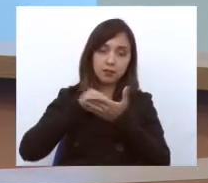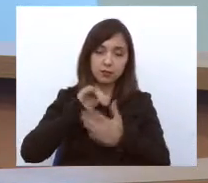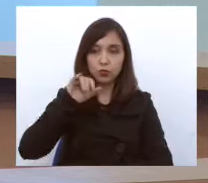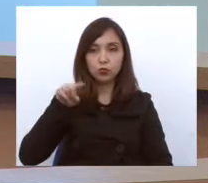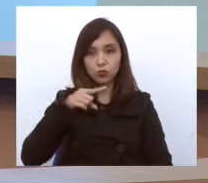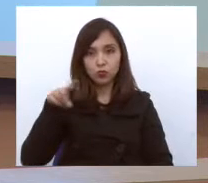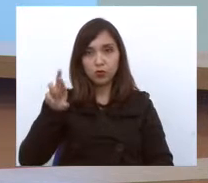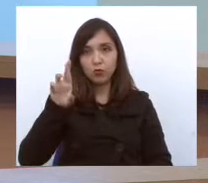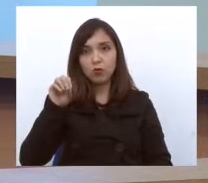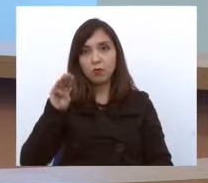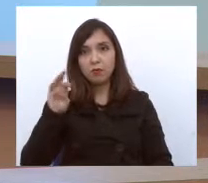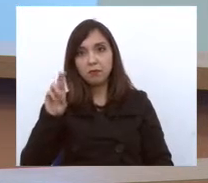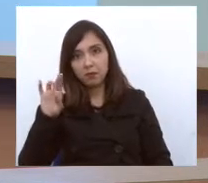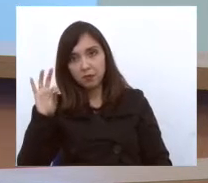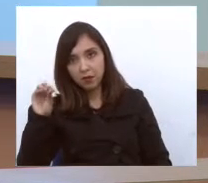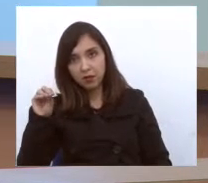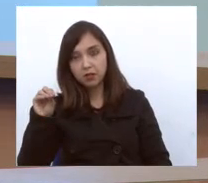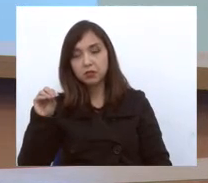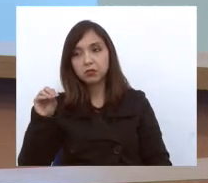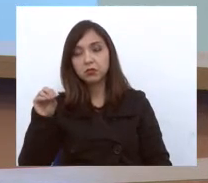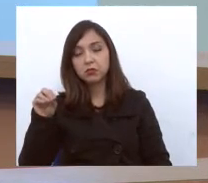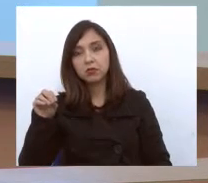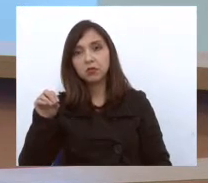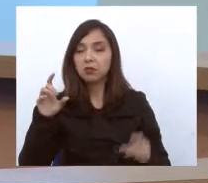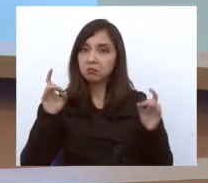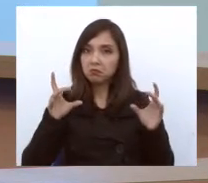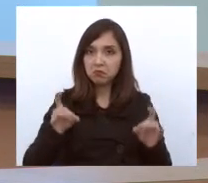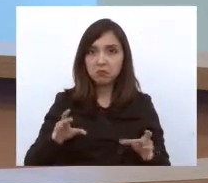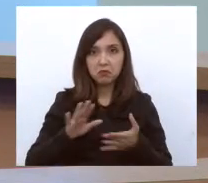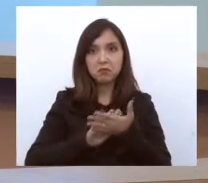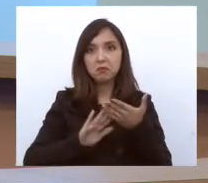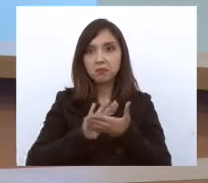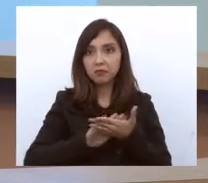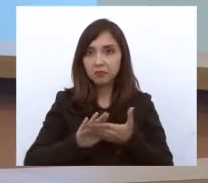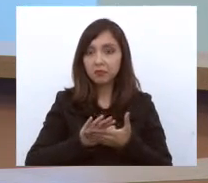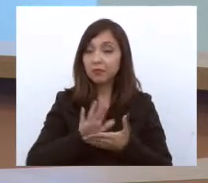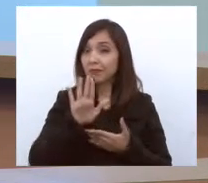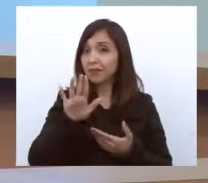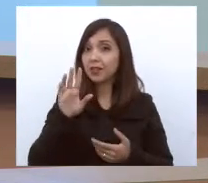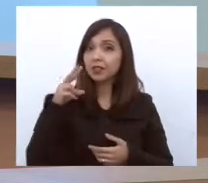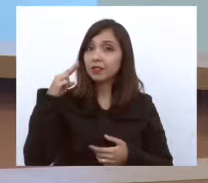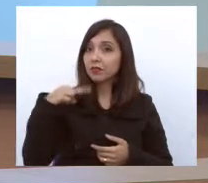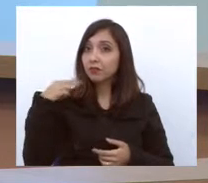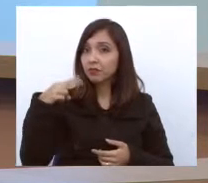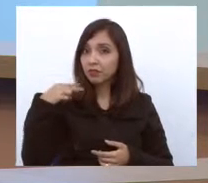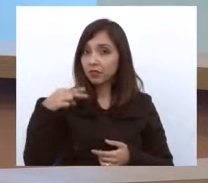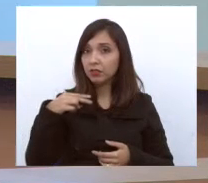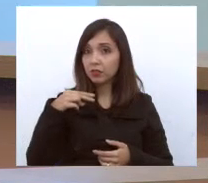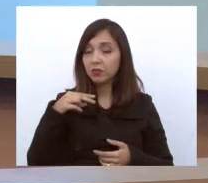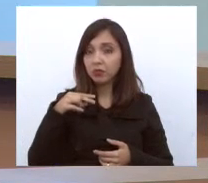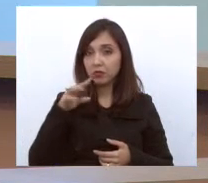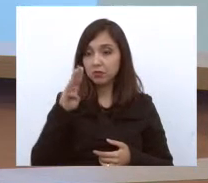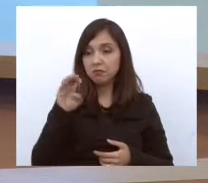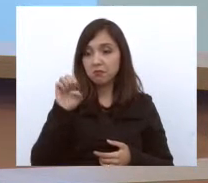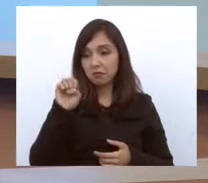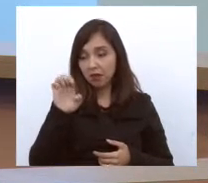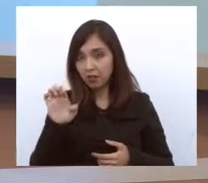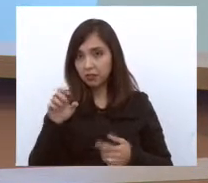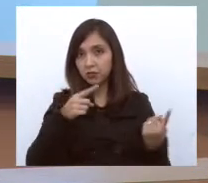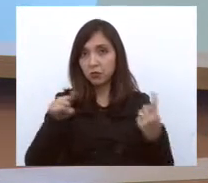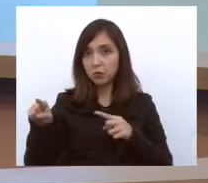Roberto, e o governo não cumpriu mesmo. Mas os vereadores da base e da